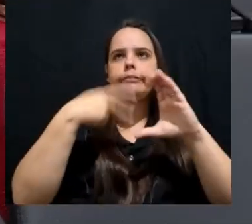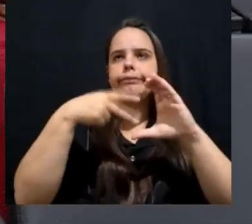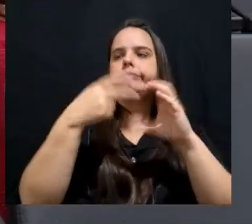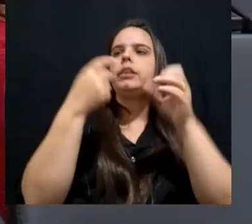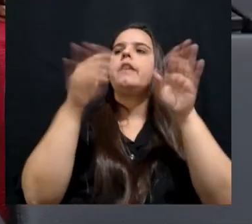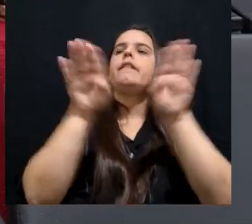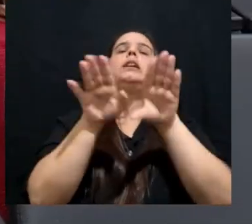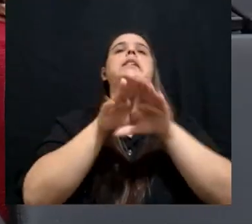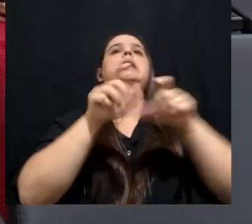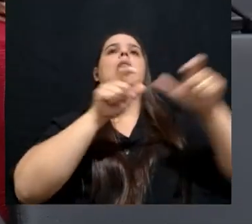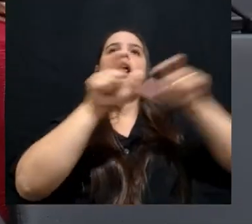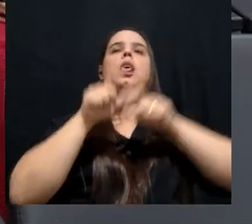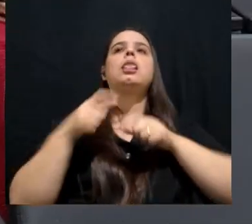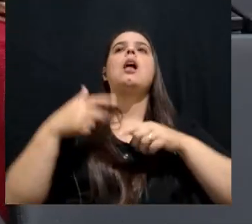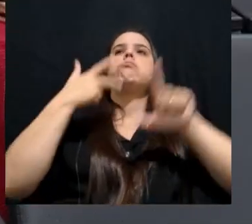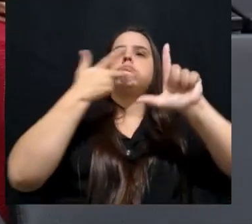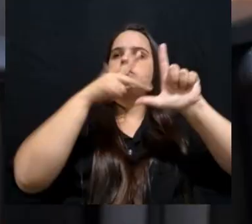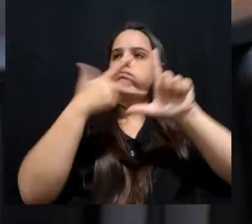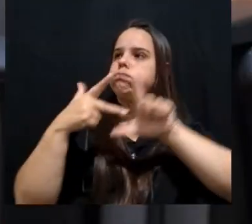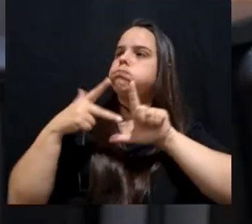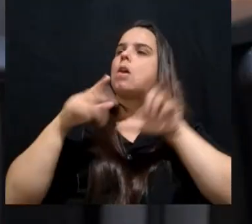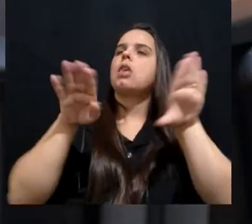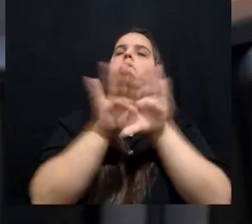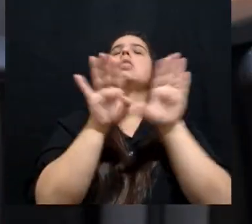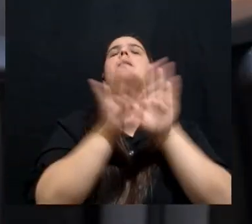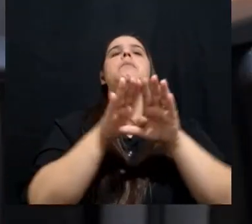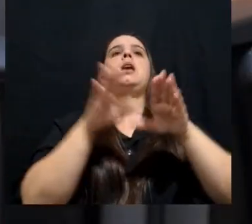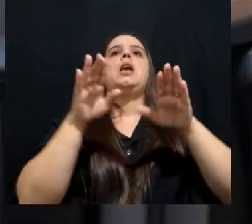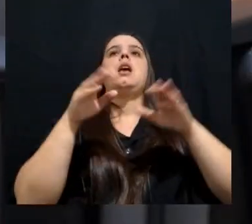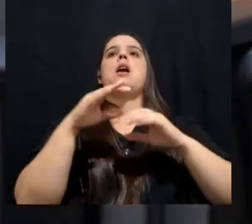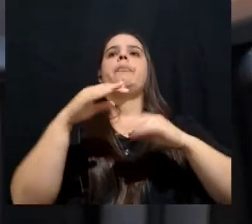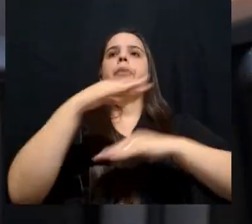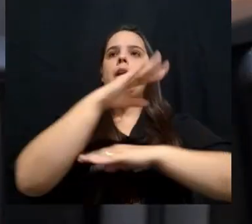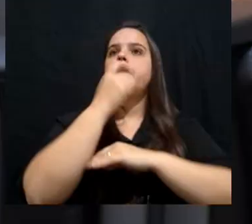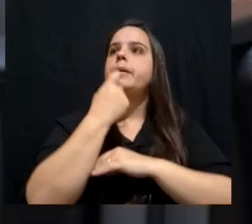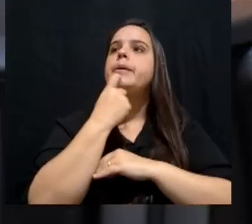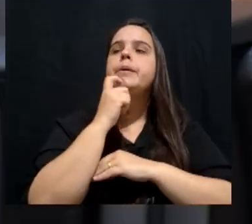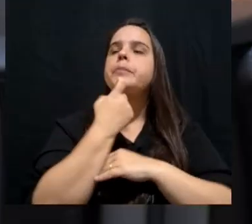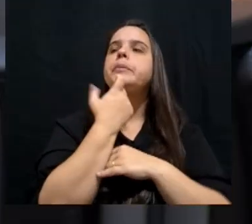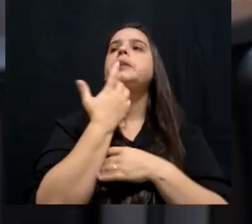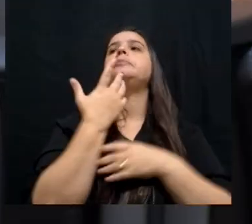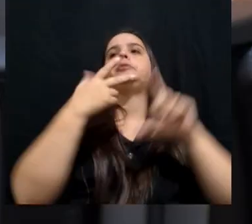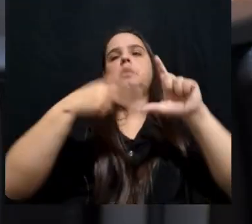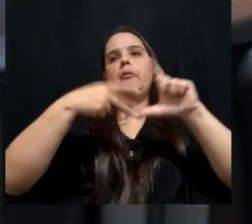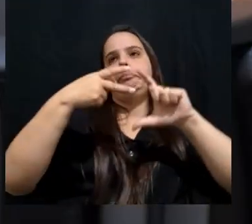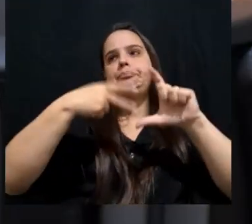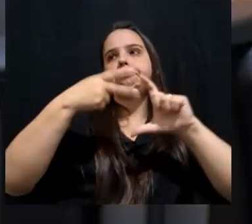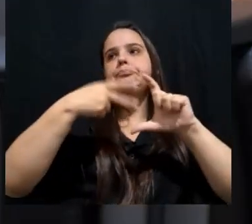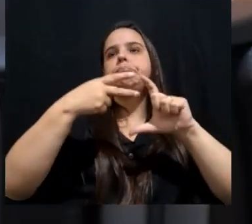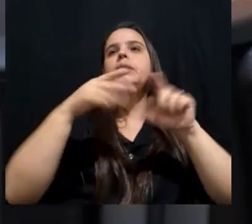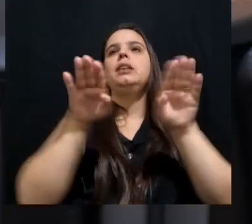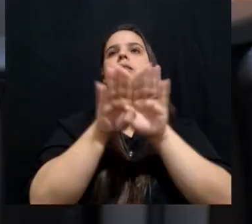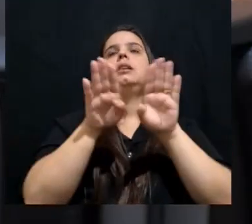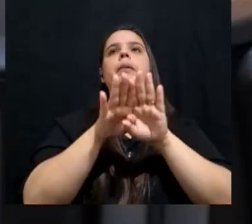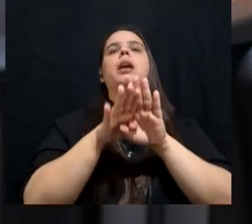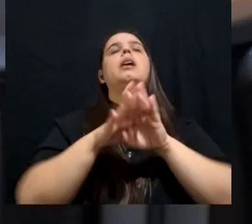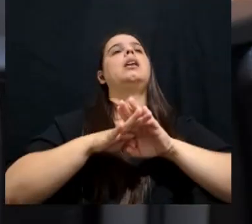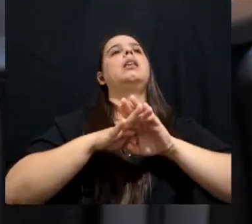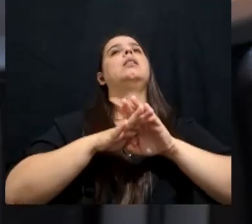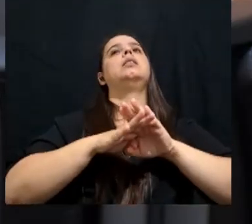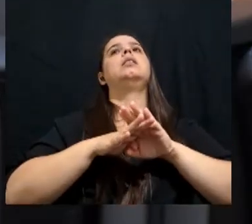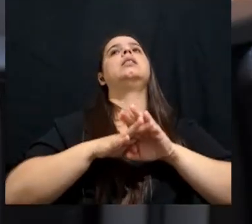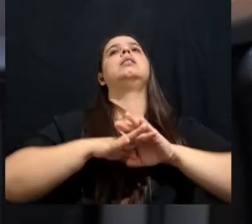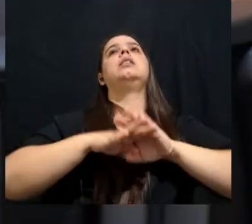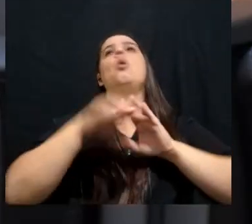o sindicato, a Câmara dos Deputados, através do mandato do deputado Marcos Pereira, né, que é o presidente do Republicanos, do